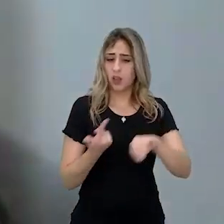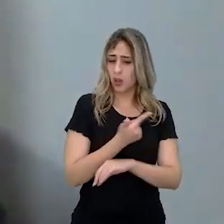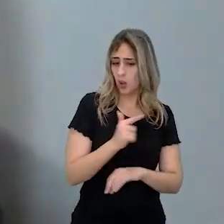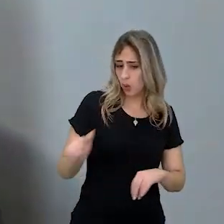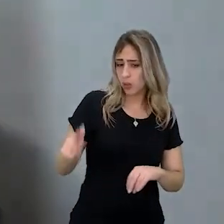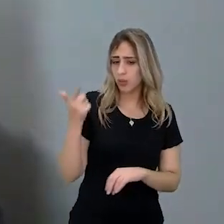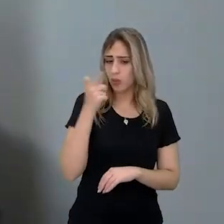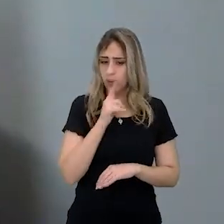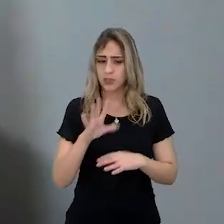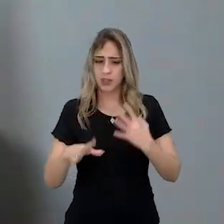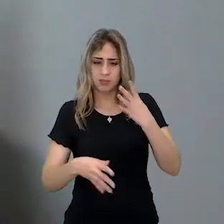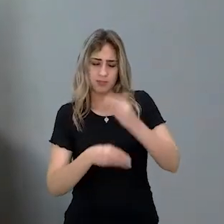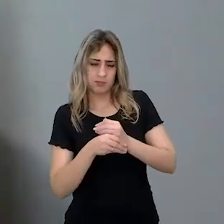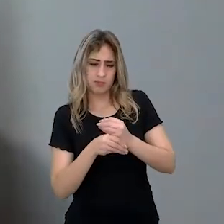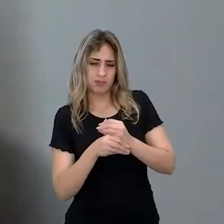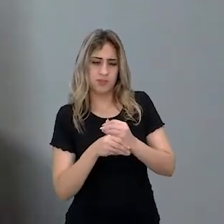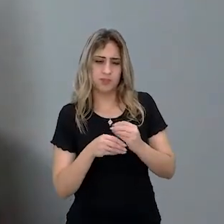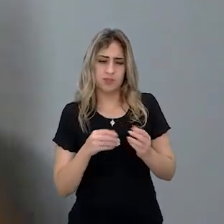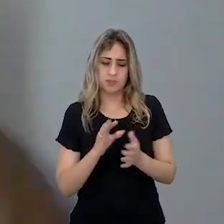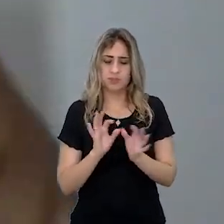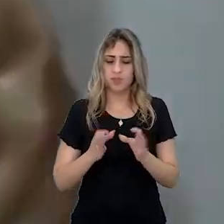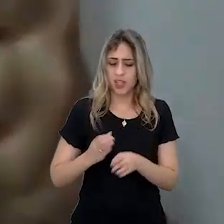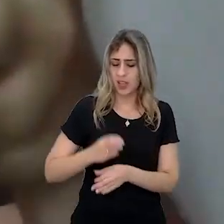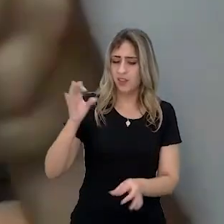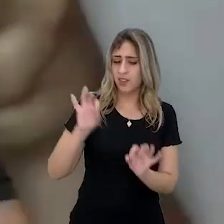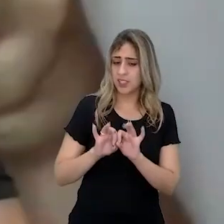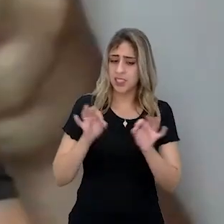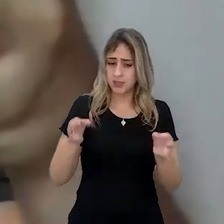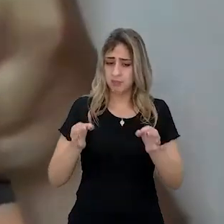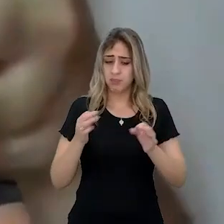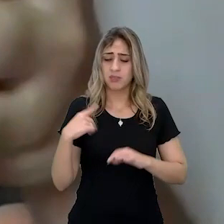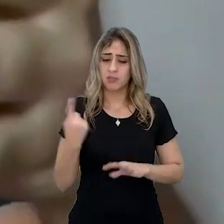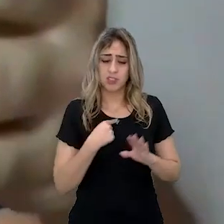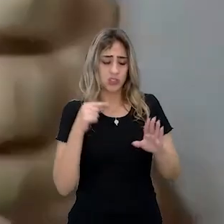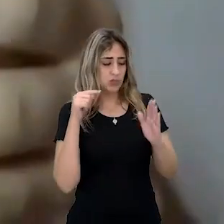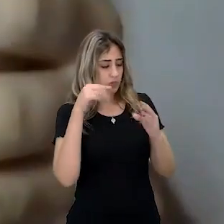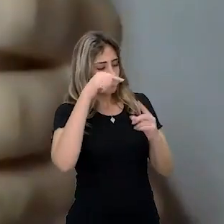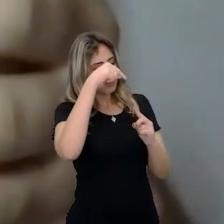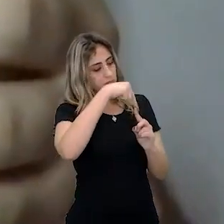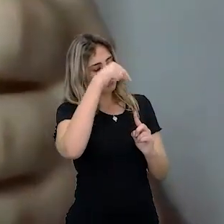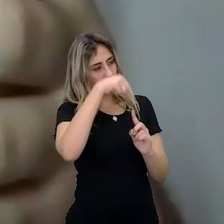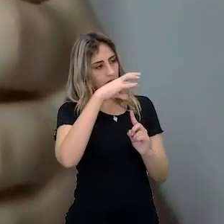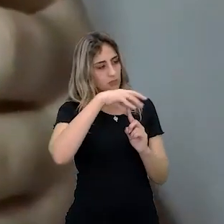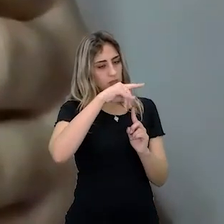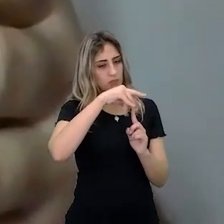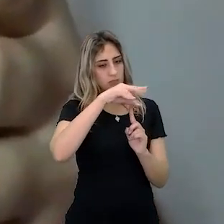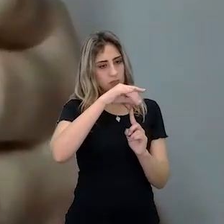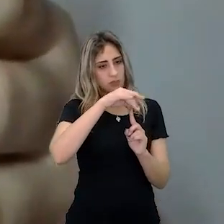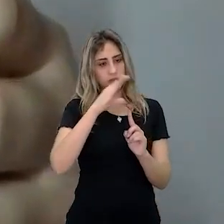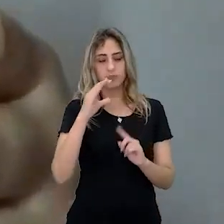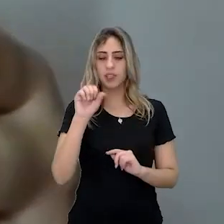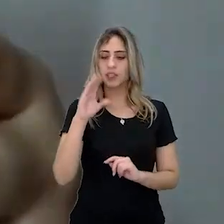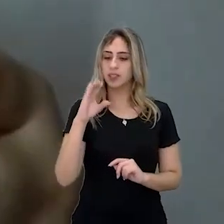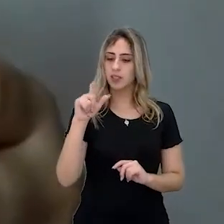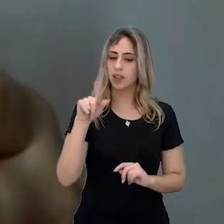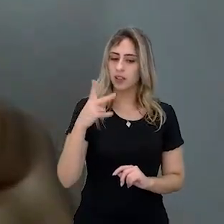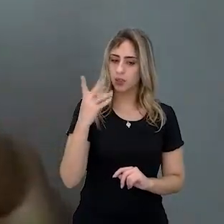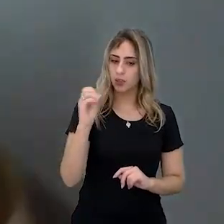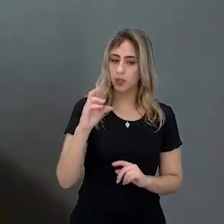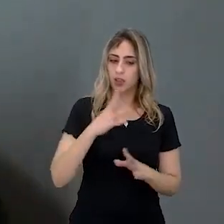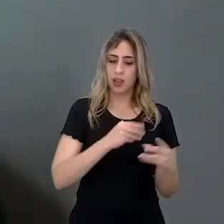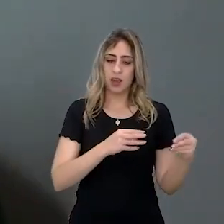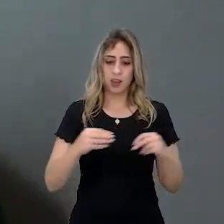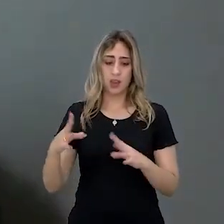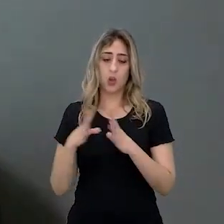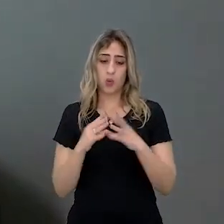gente consegue encaixar, são garrafas simples. A gente fura a tampa e então coloca cascalho, areia,